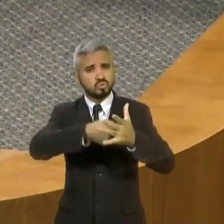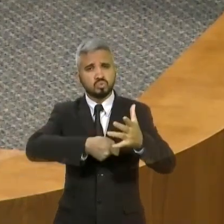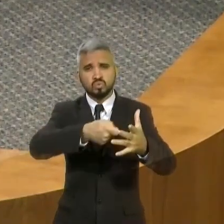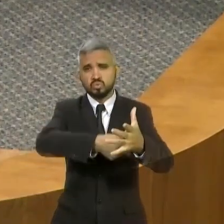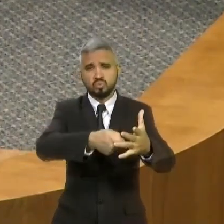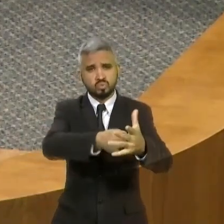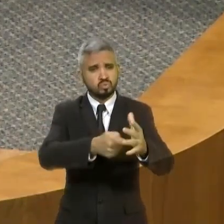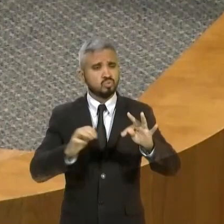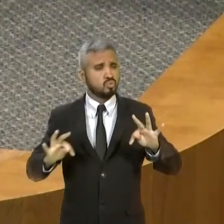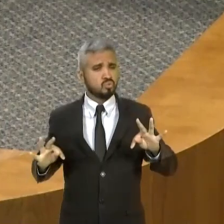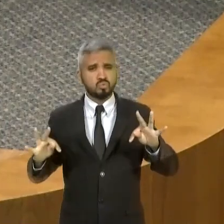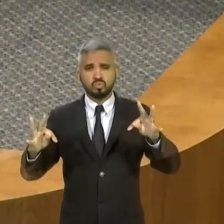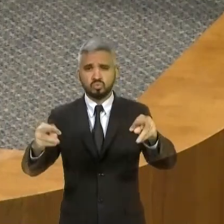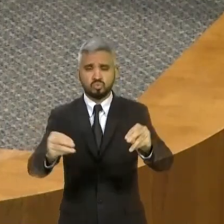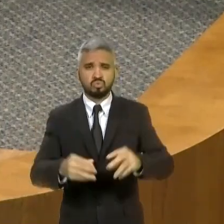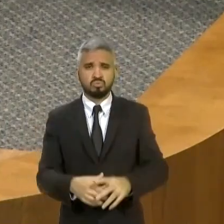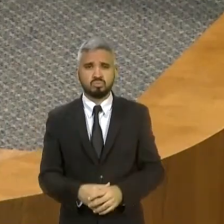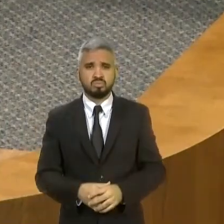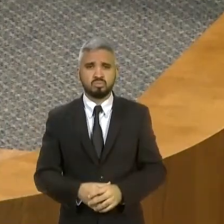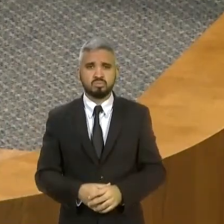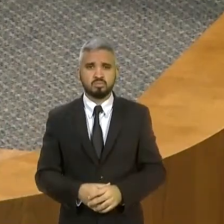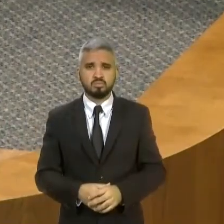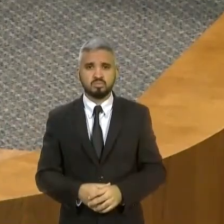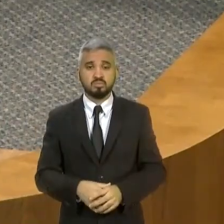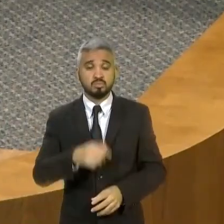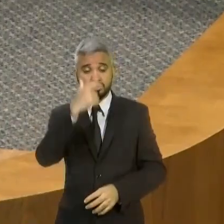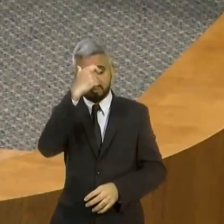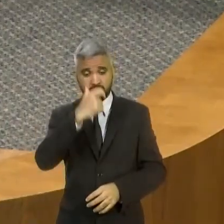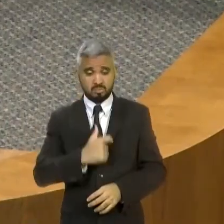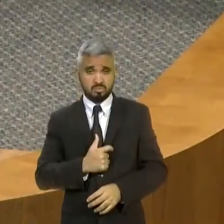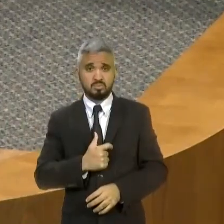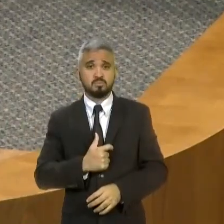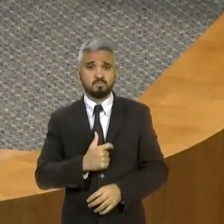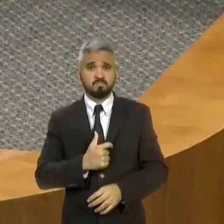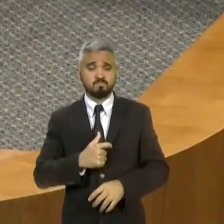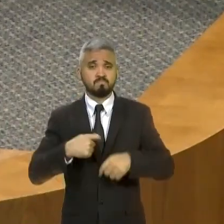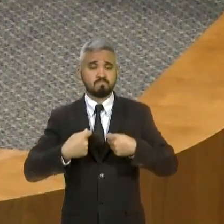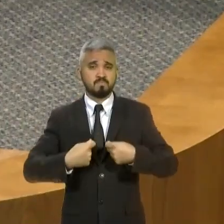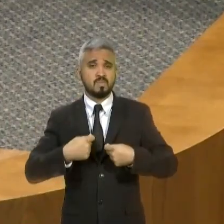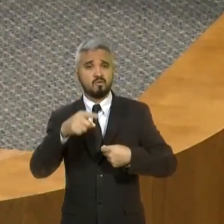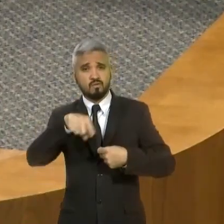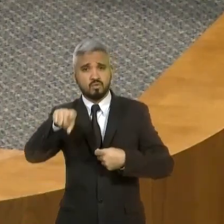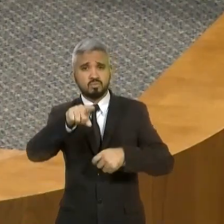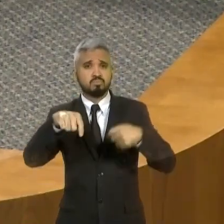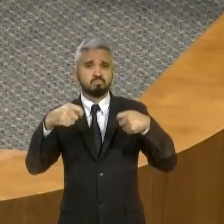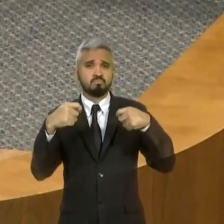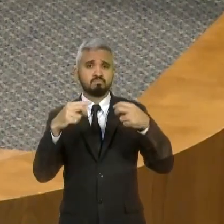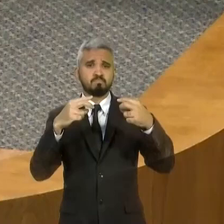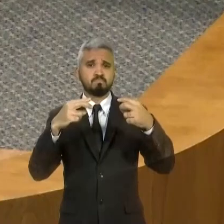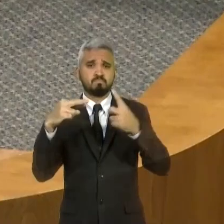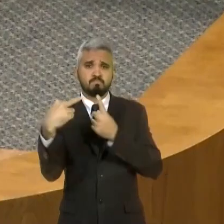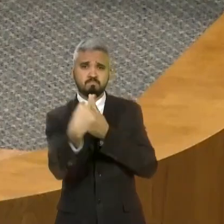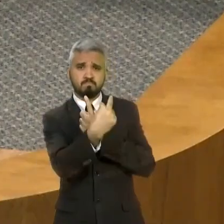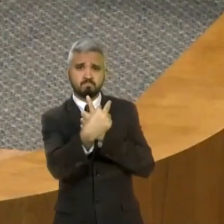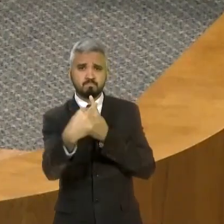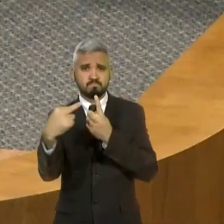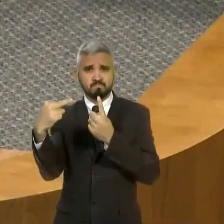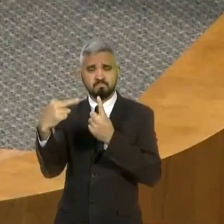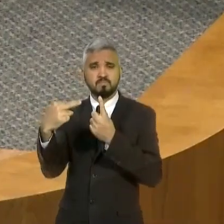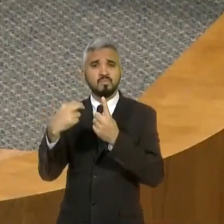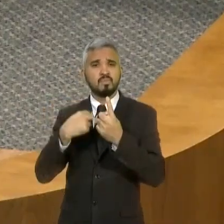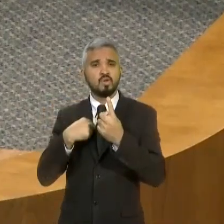estigmatizada pela pessoa que luta pelo bem comum, pelo bem